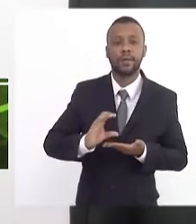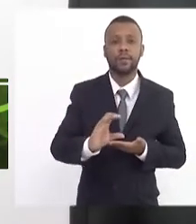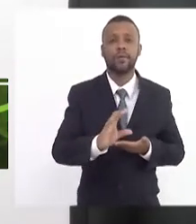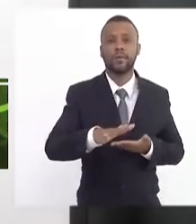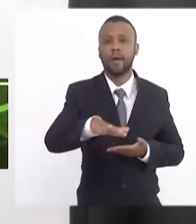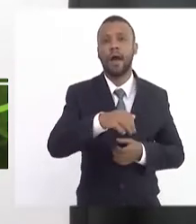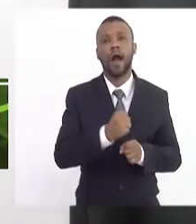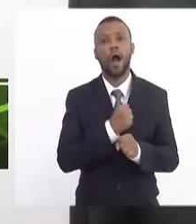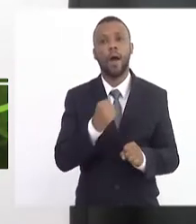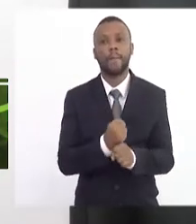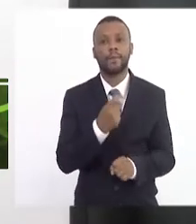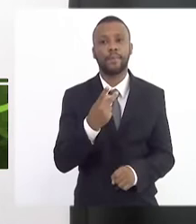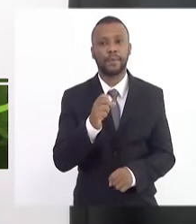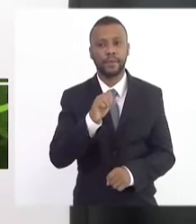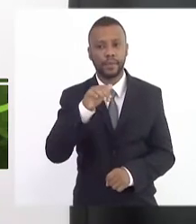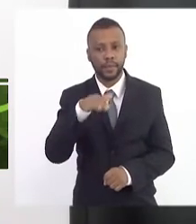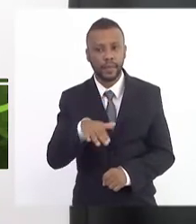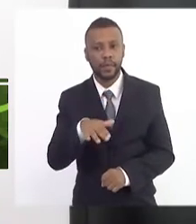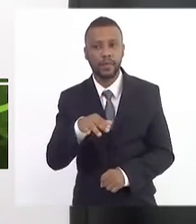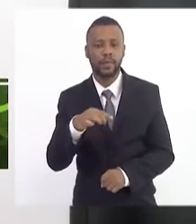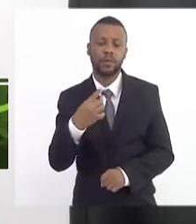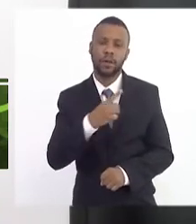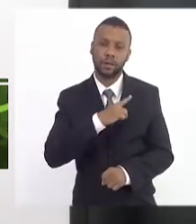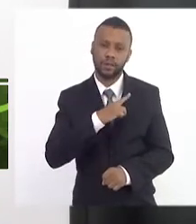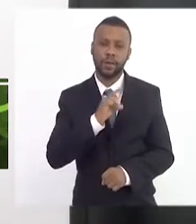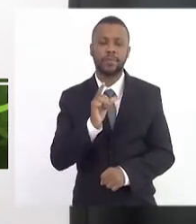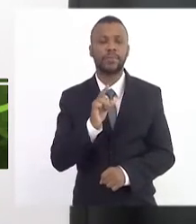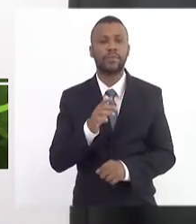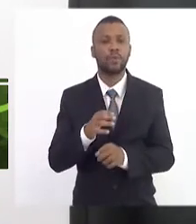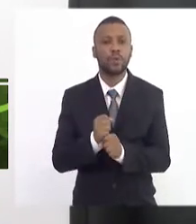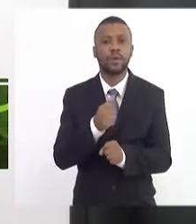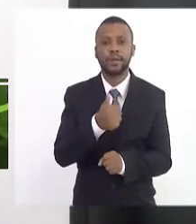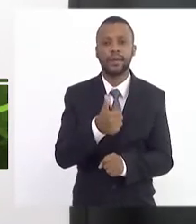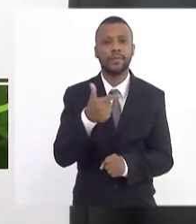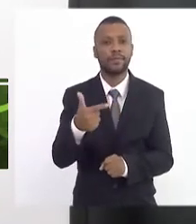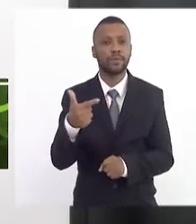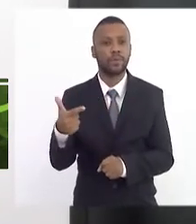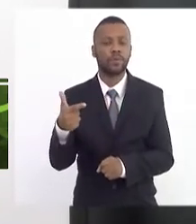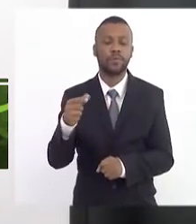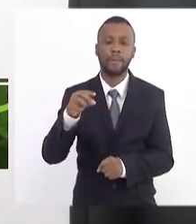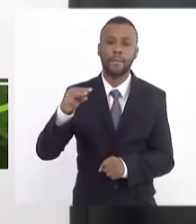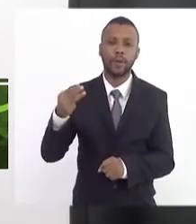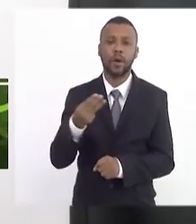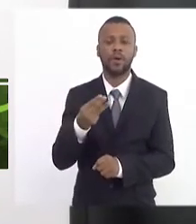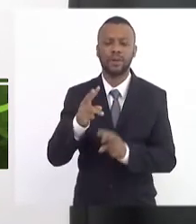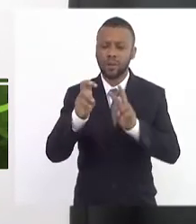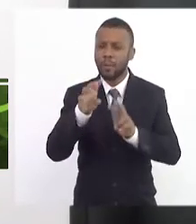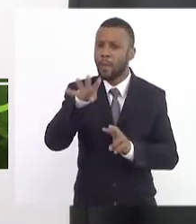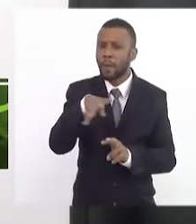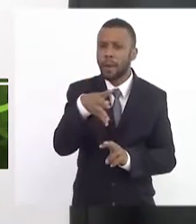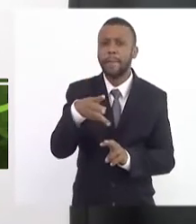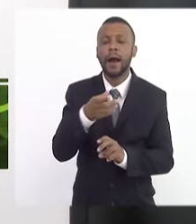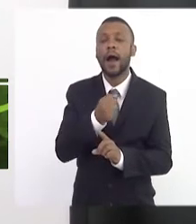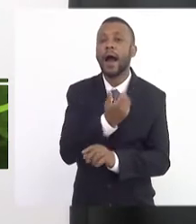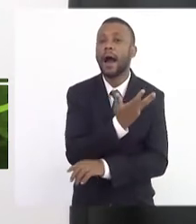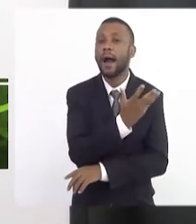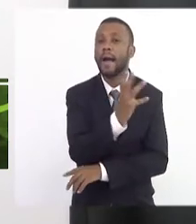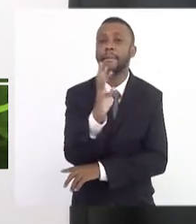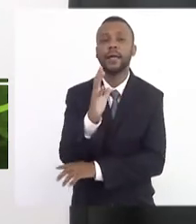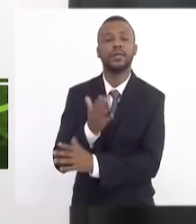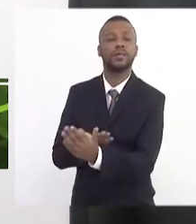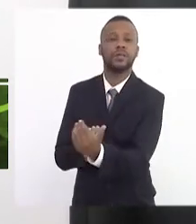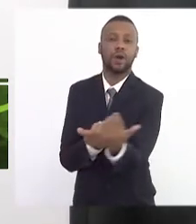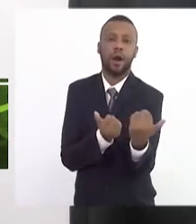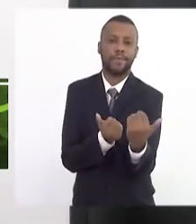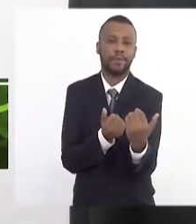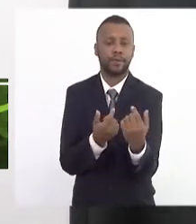PSAM. Chegamos aos números de 122 milhões. Em relação ao ambiente jovem, eu gostaria de acrescentar também, como foi